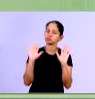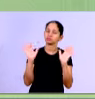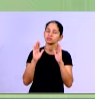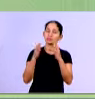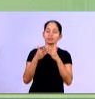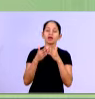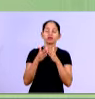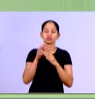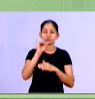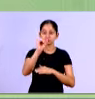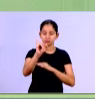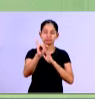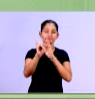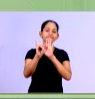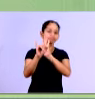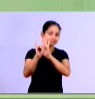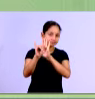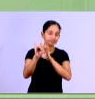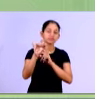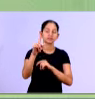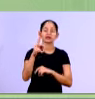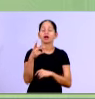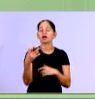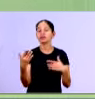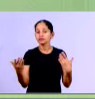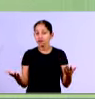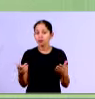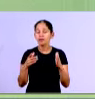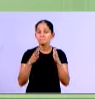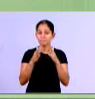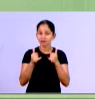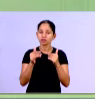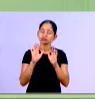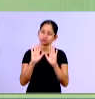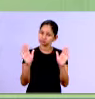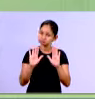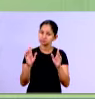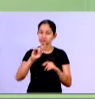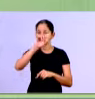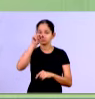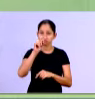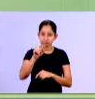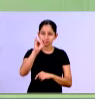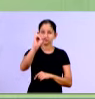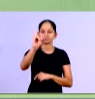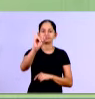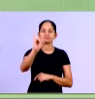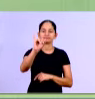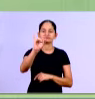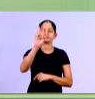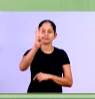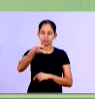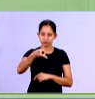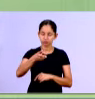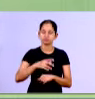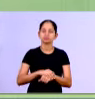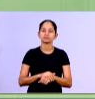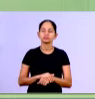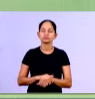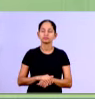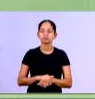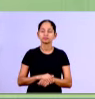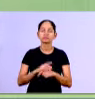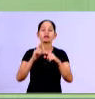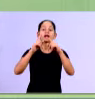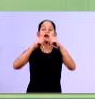O I quer saber. Calcule a taxa, olha só. Então, a interrogação está no I. Então, aqui fica I vezes